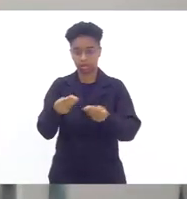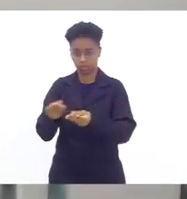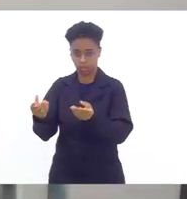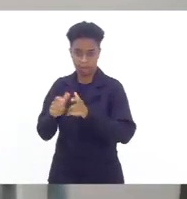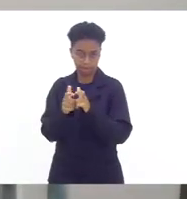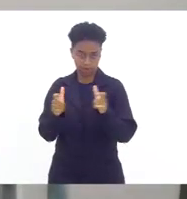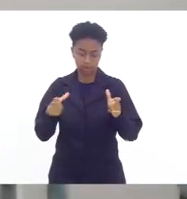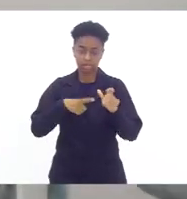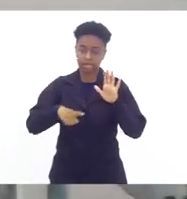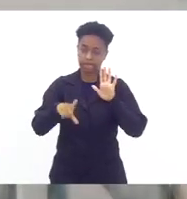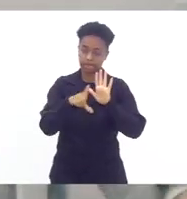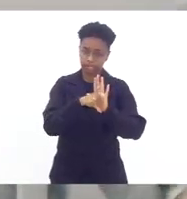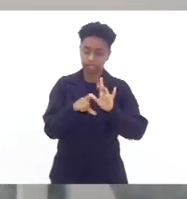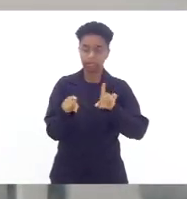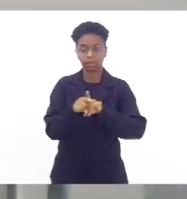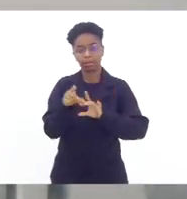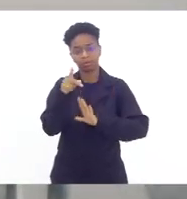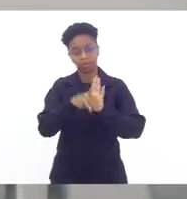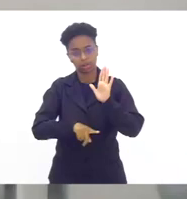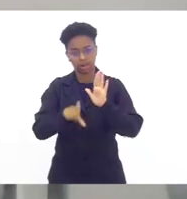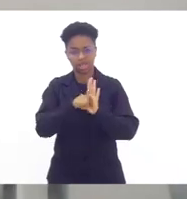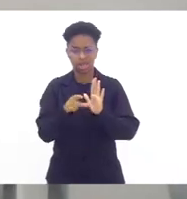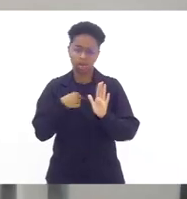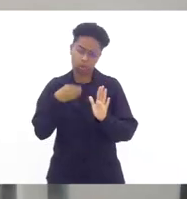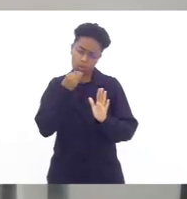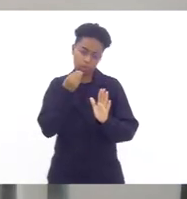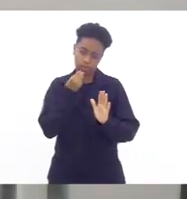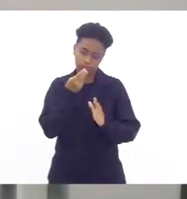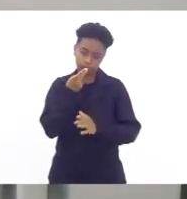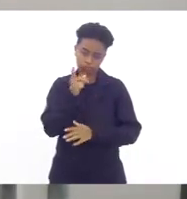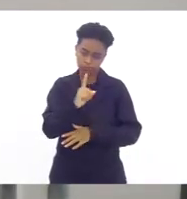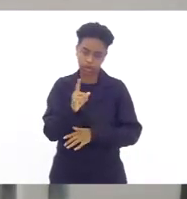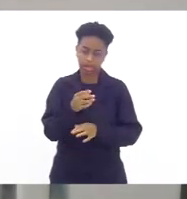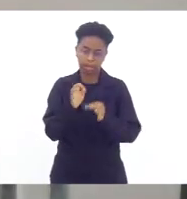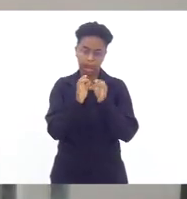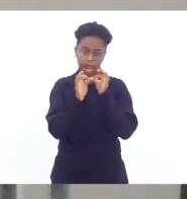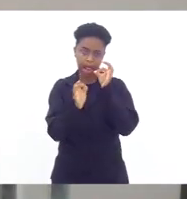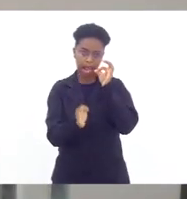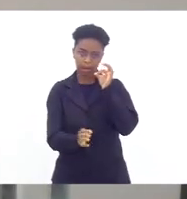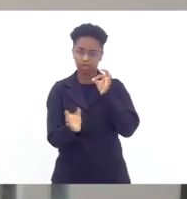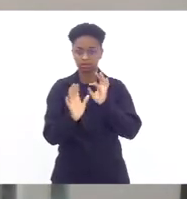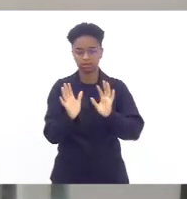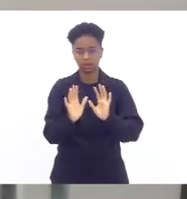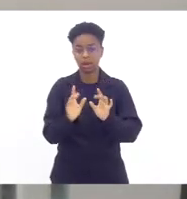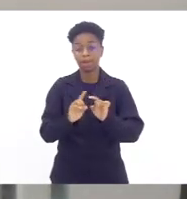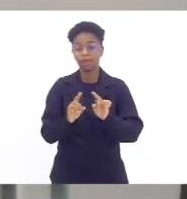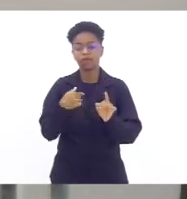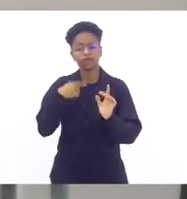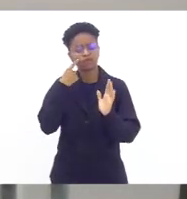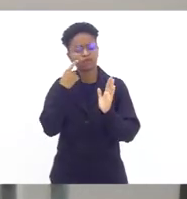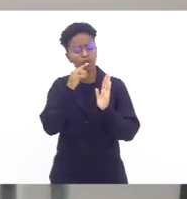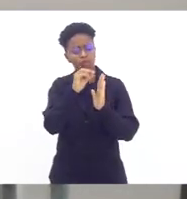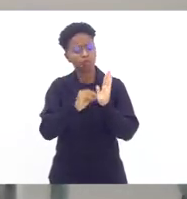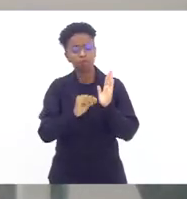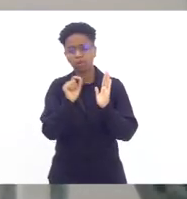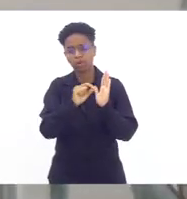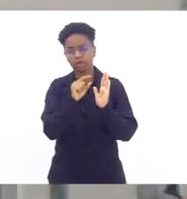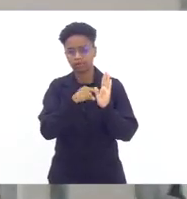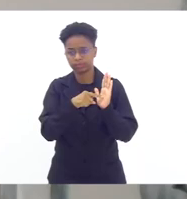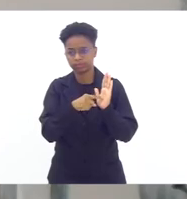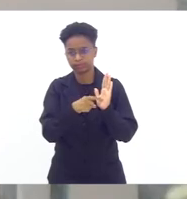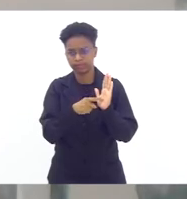leis ou projetos de lei que obviamente eu não vou ler falar tudo só para as pessoas terem Então vamos ver o que que tem aqui tem a